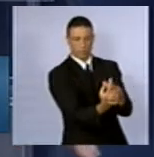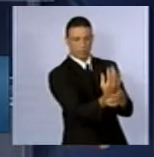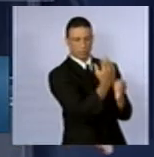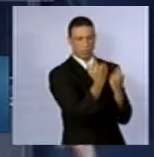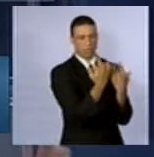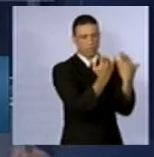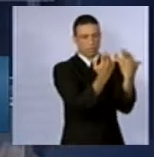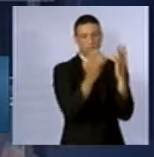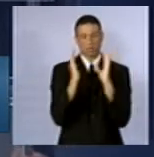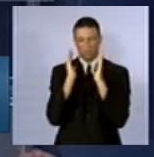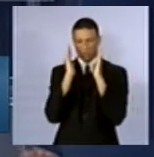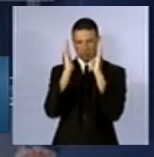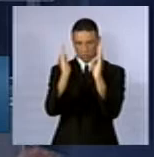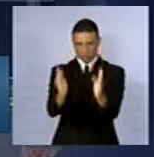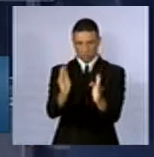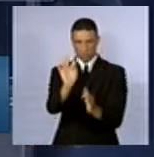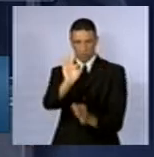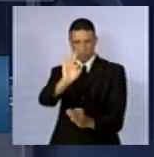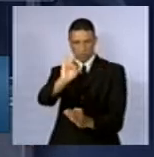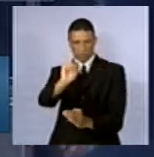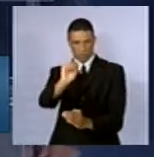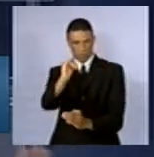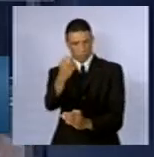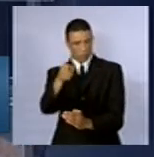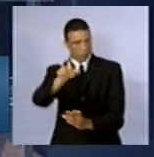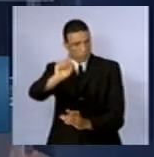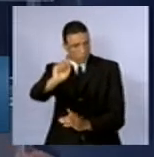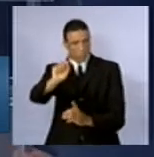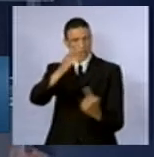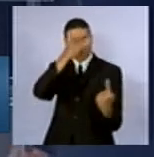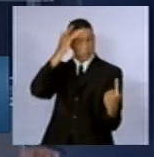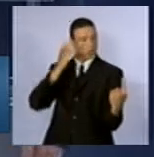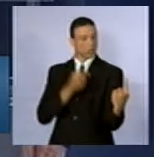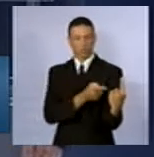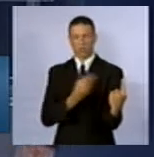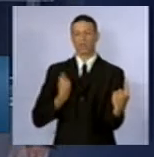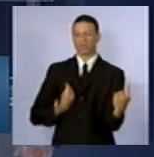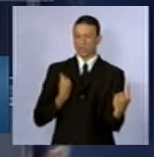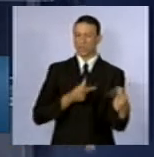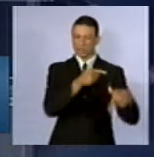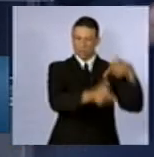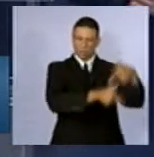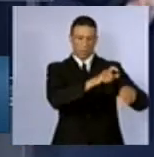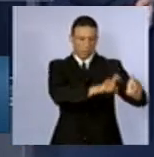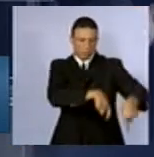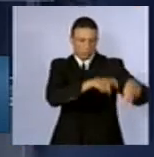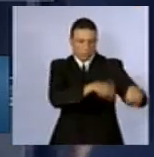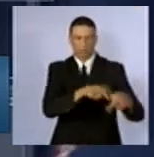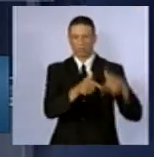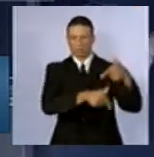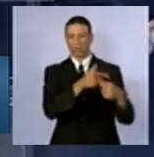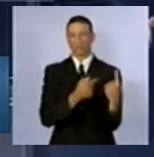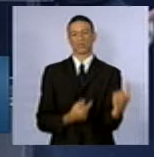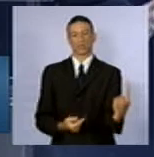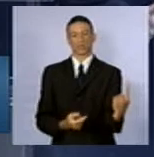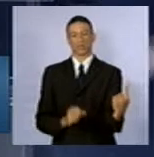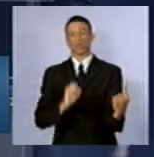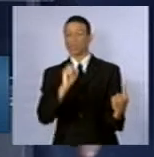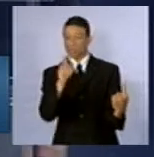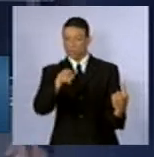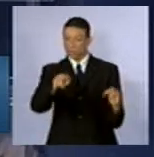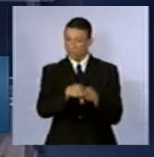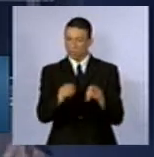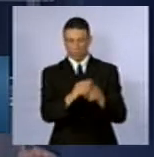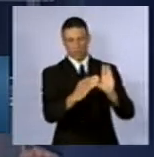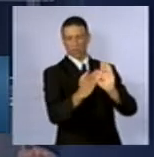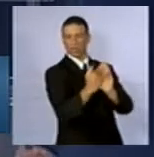faixa pequenas agriculturas onde uma pessoa pode estar trabalhando ao longo do dia além do que pode ter uma residência próximo